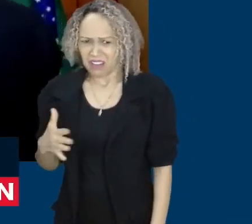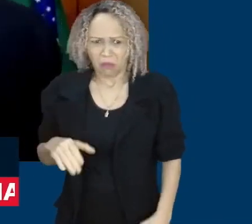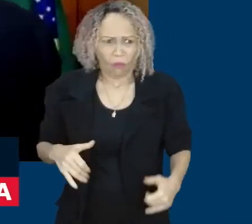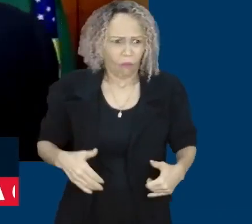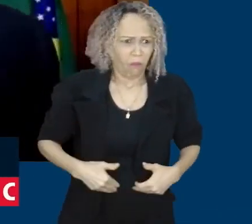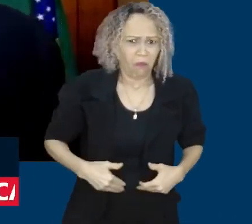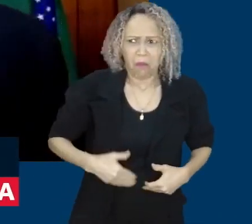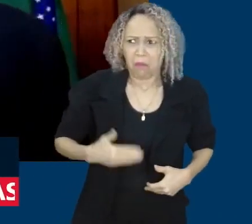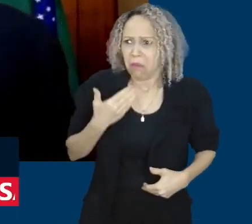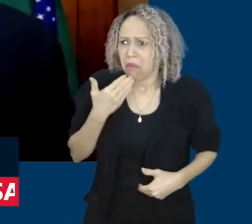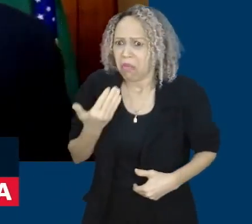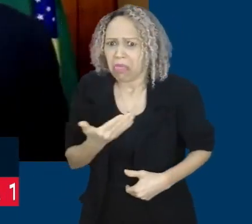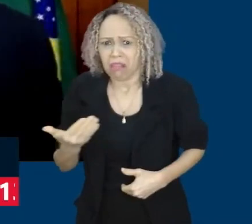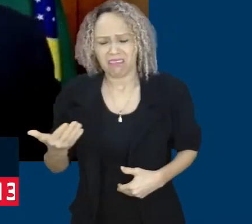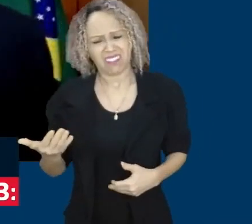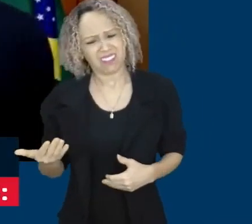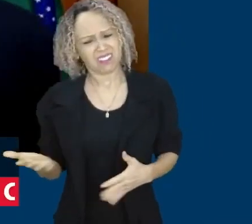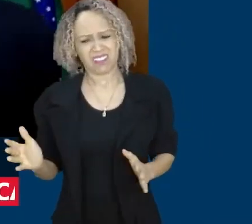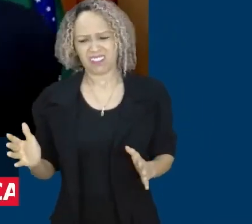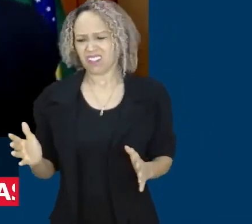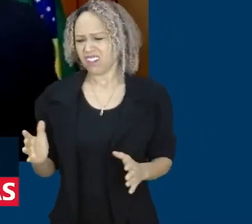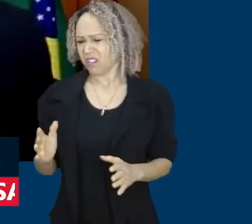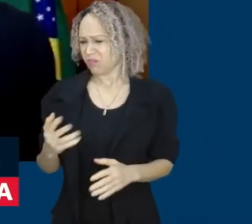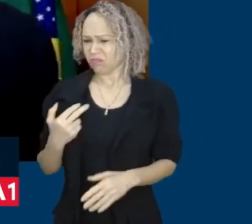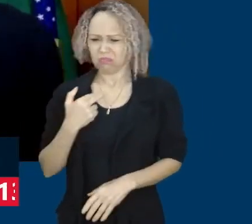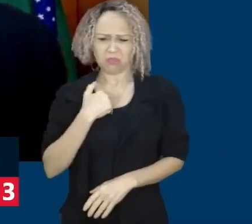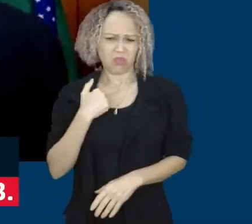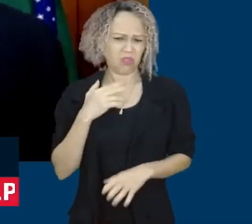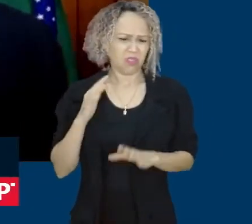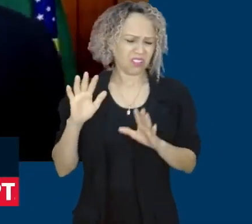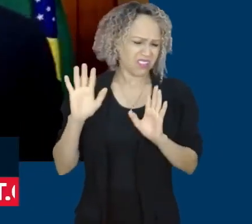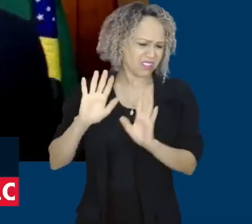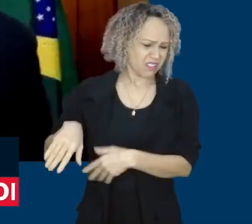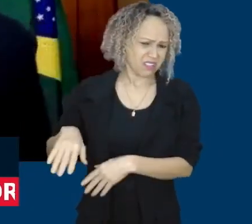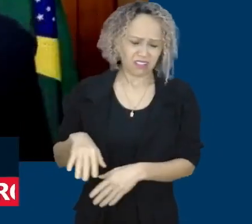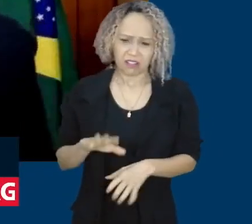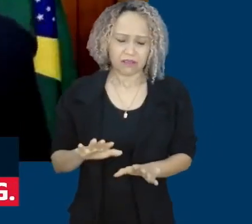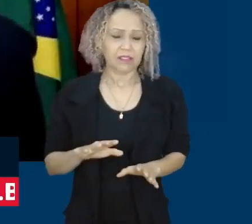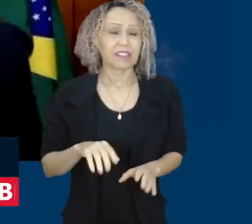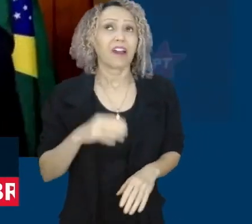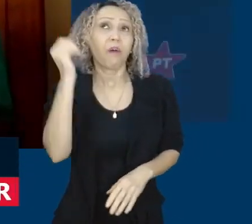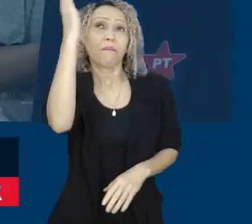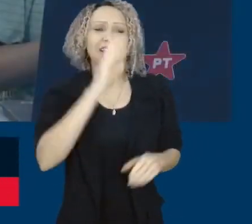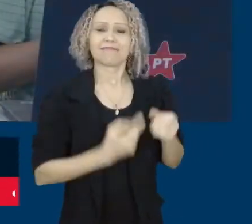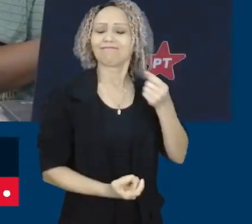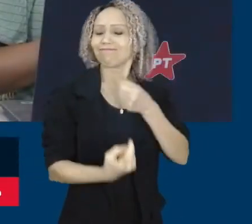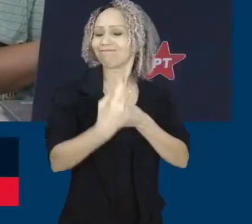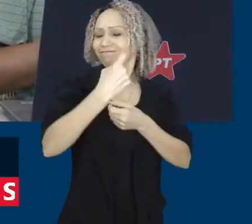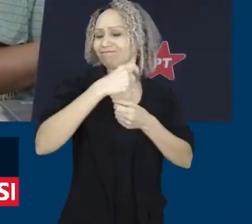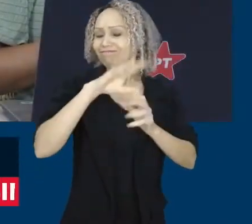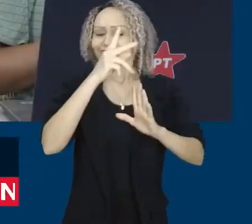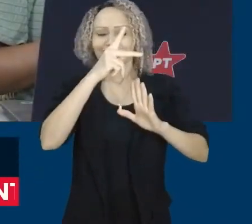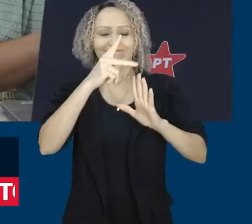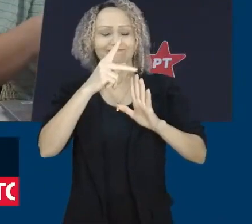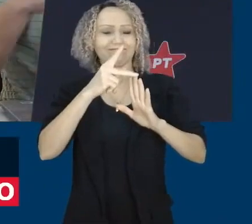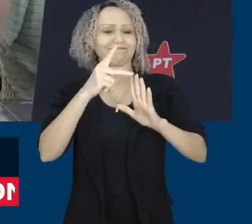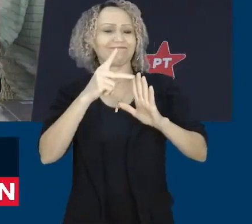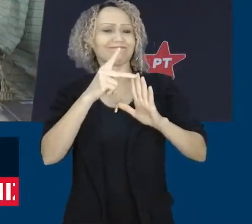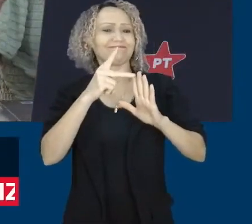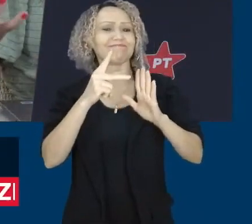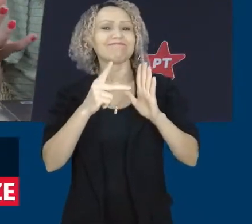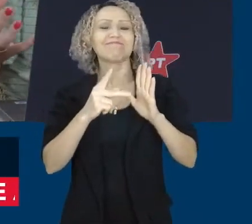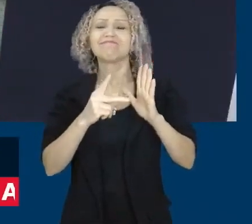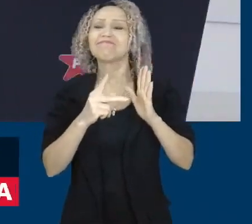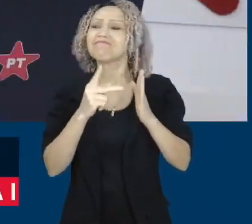ações complementares que possa consolidar o Brasil um grande projeto de nação. O senhor estava falando agora do